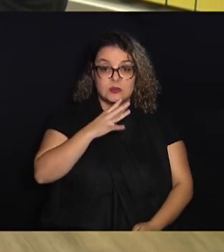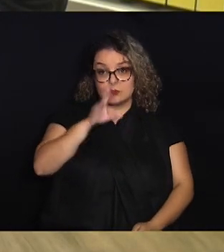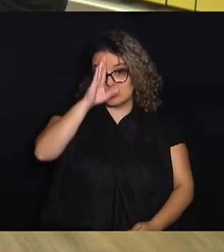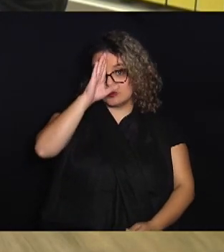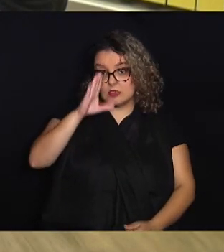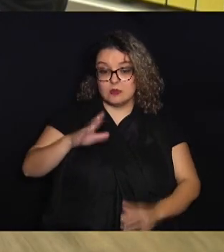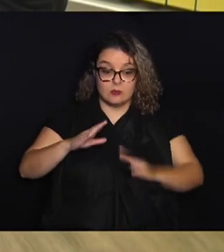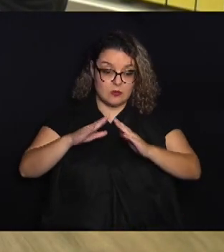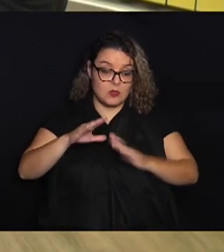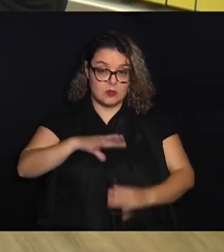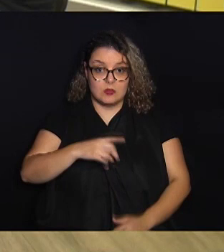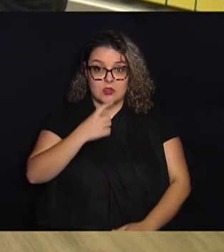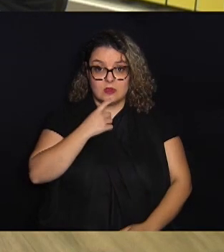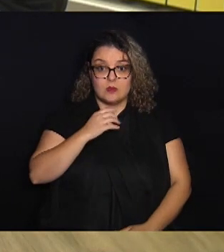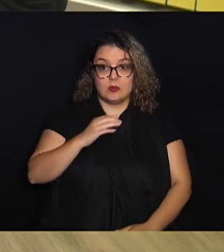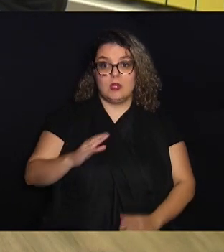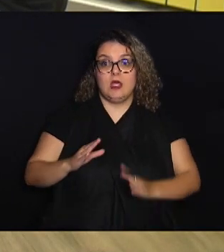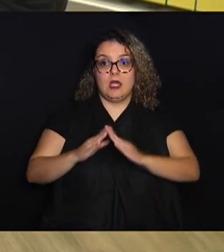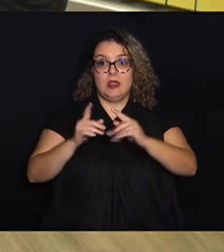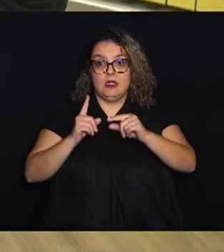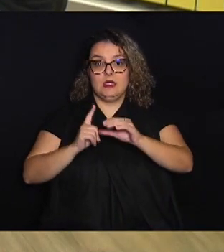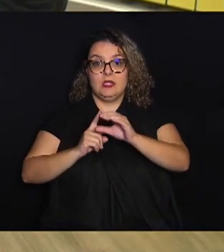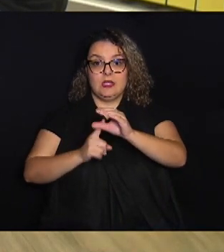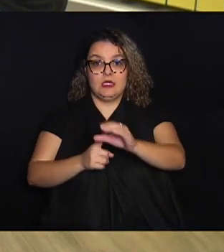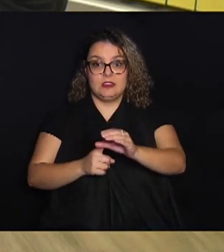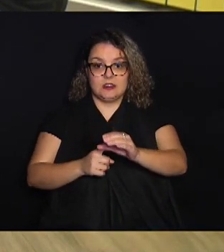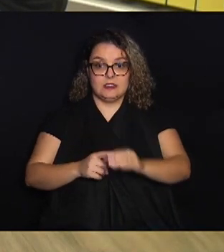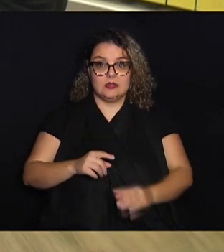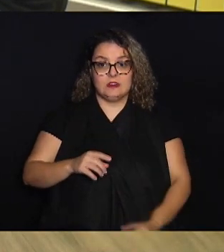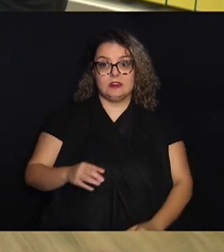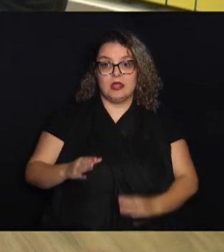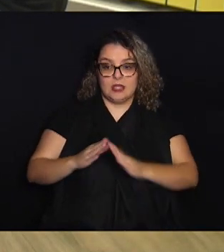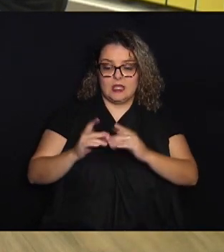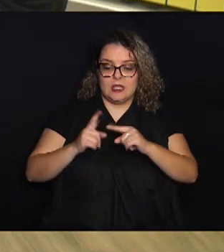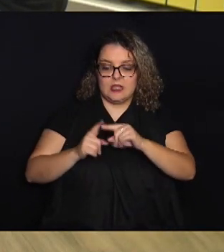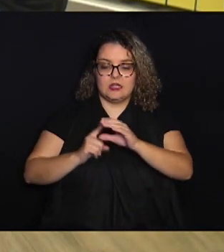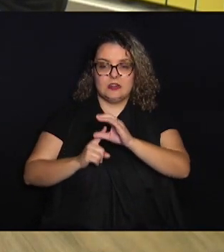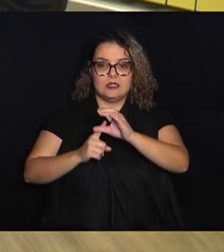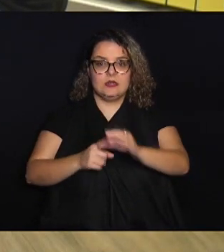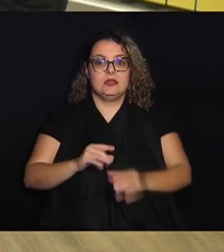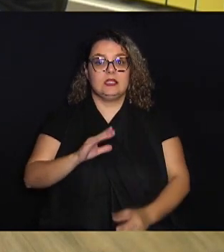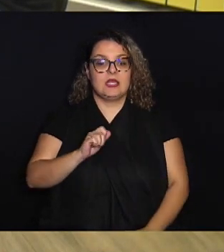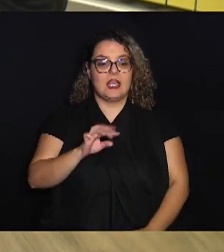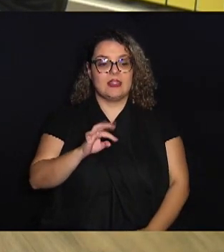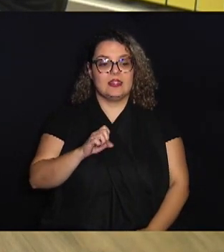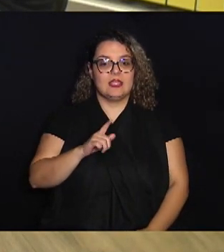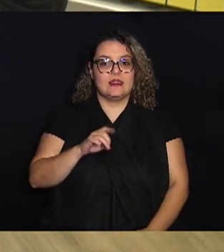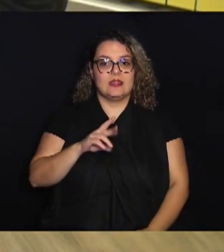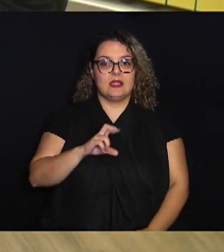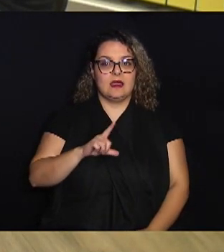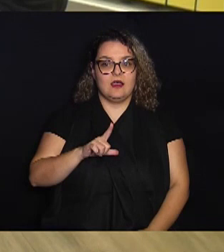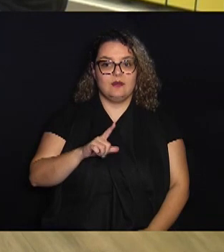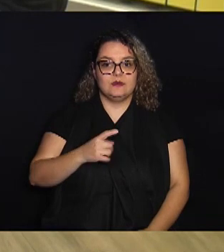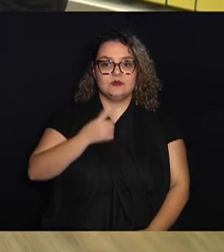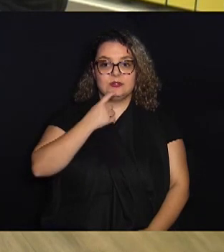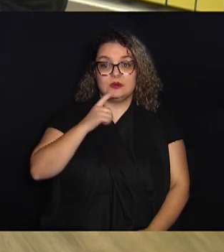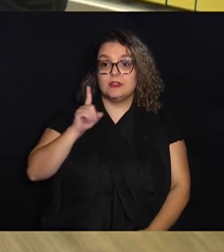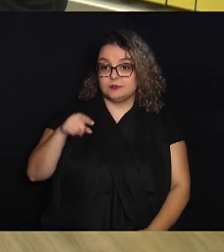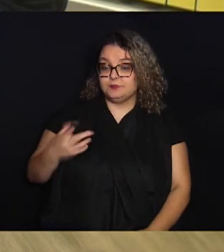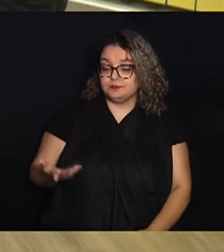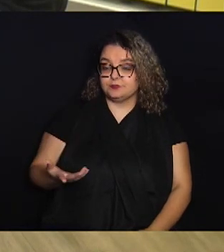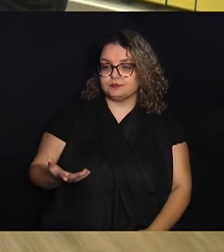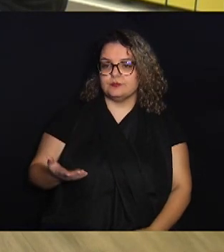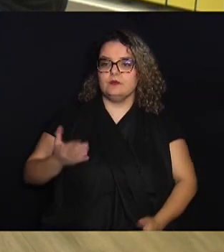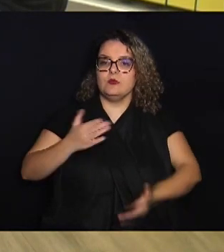mora aqui em Campinas, a Catedral de Campinas, né? Eu gostaria que vocês falassem um pouco mais sobre a Catedral. A Catedral ela começou a